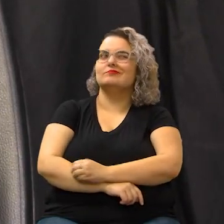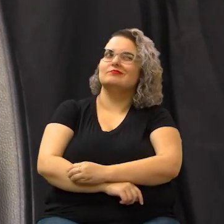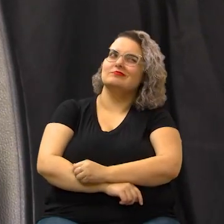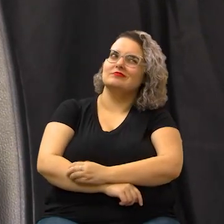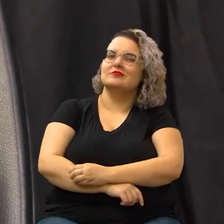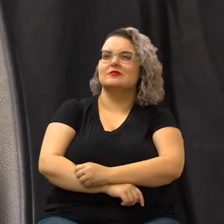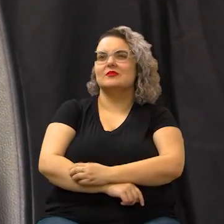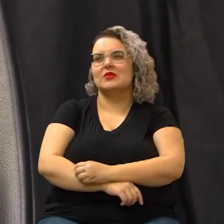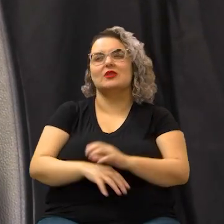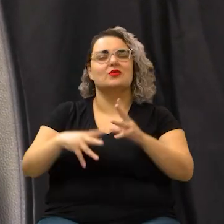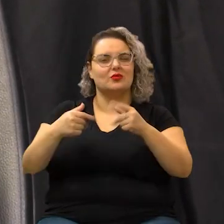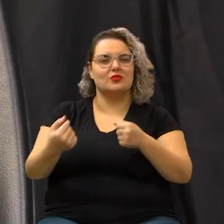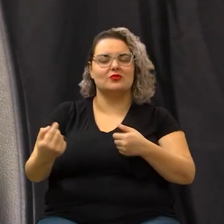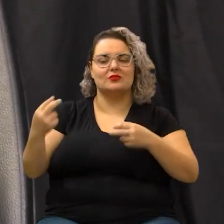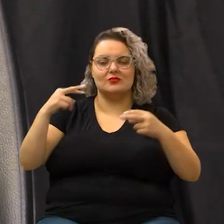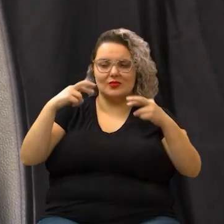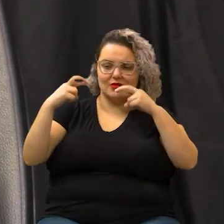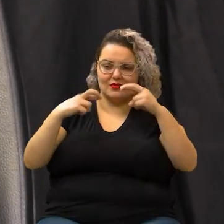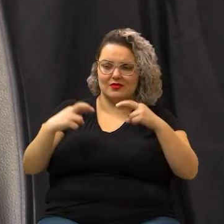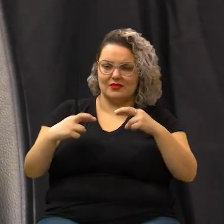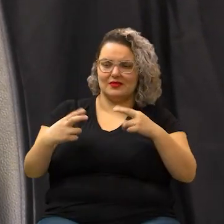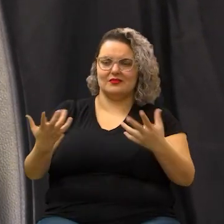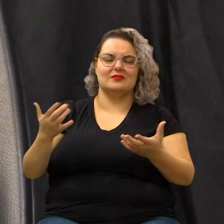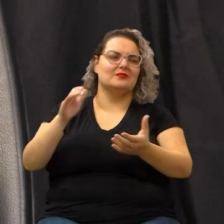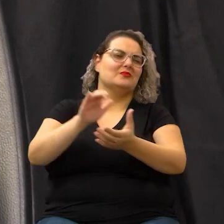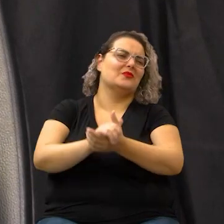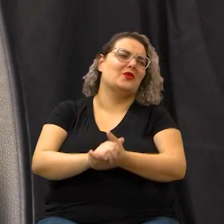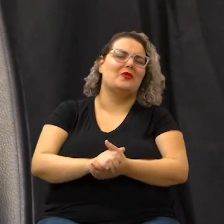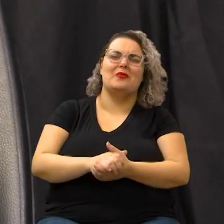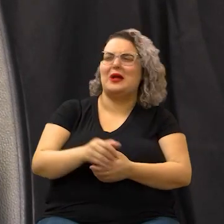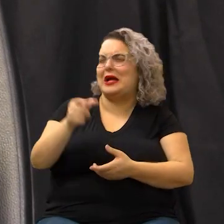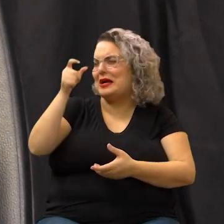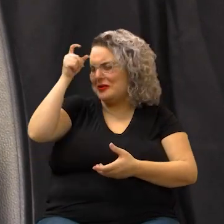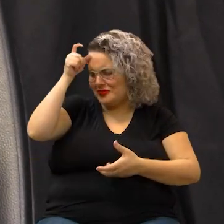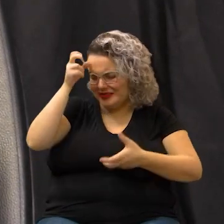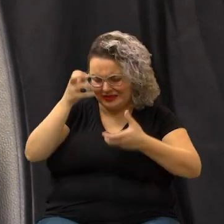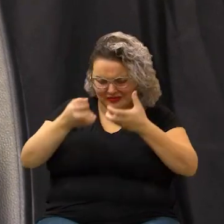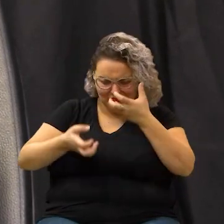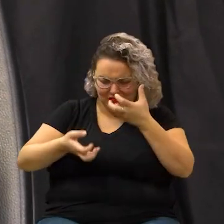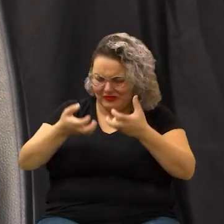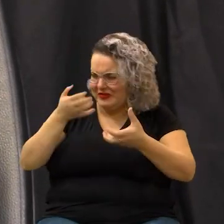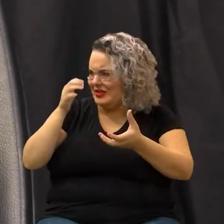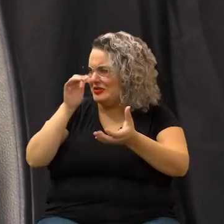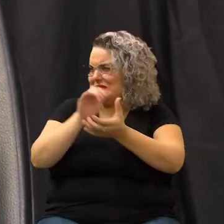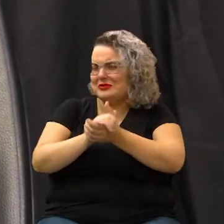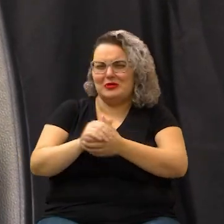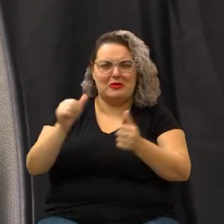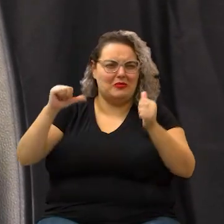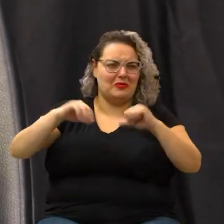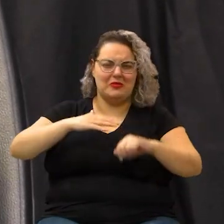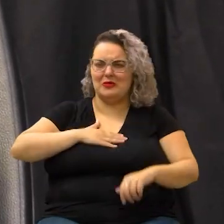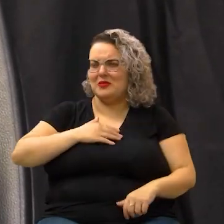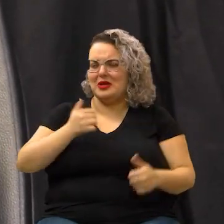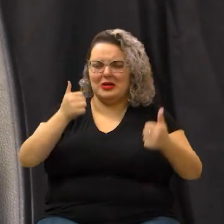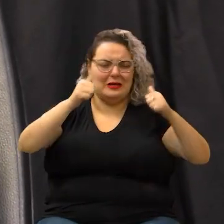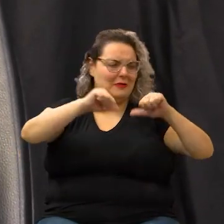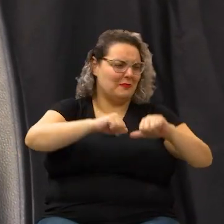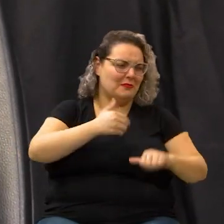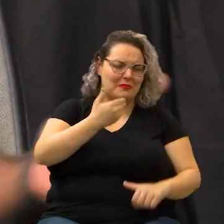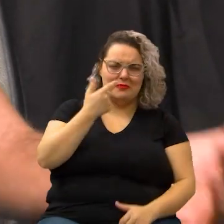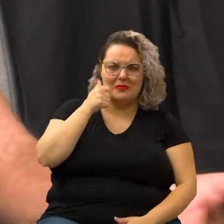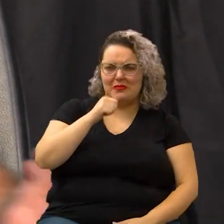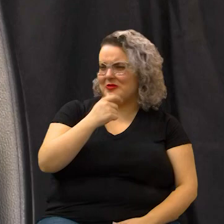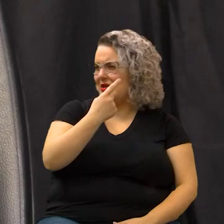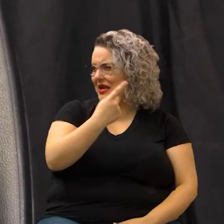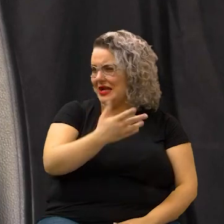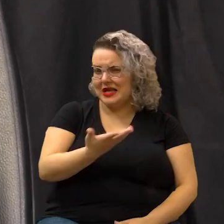isso analisando um casamento. Correto. Um inferno de vida, um casamento ruim, sabe? Ruim pra mim, ruim pra ela,